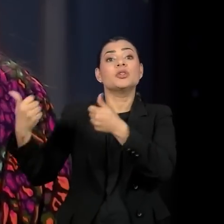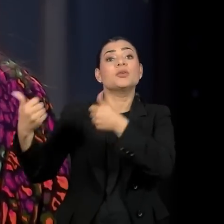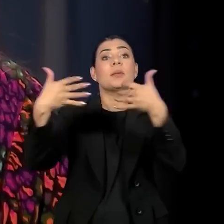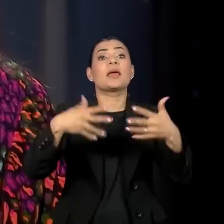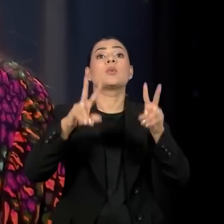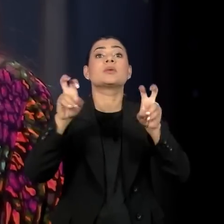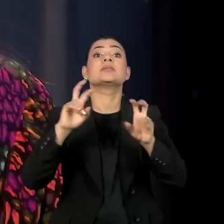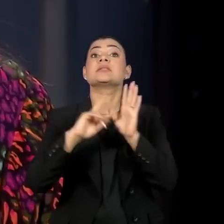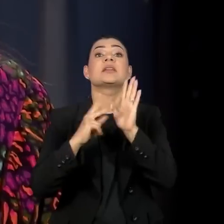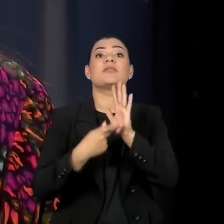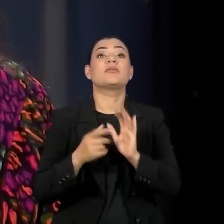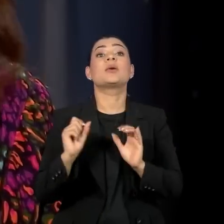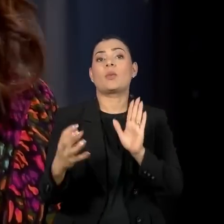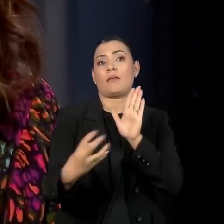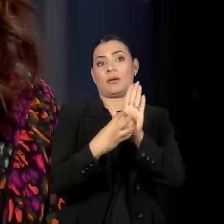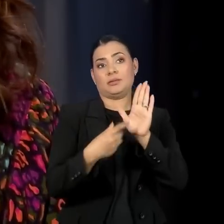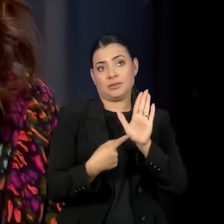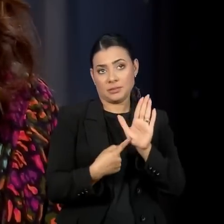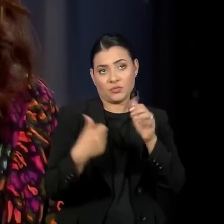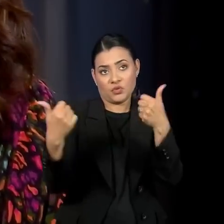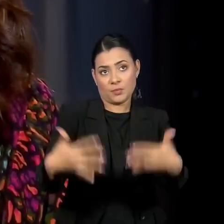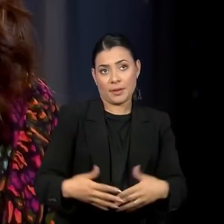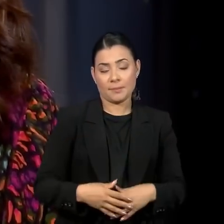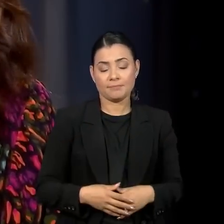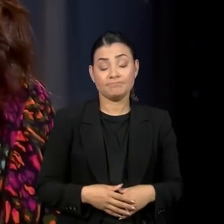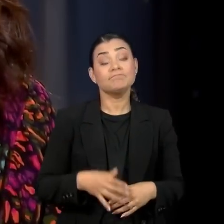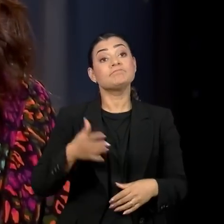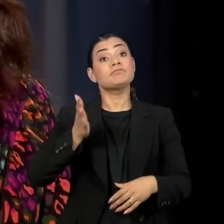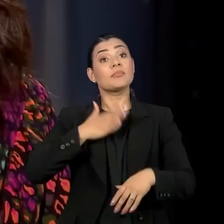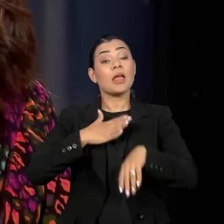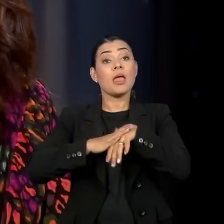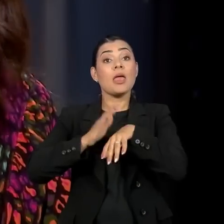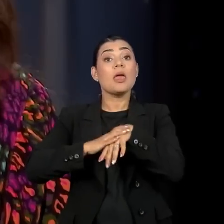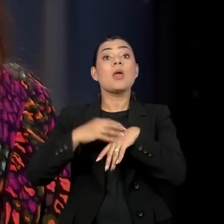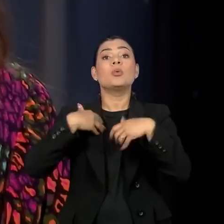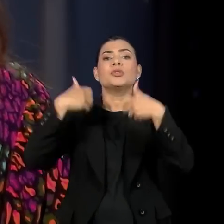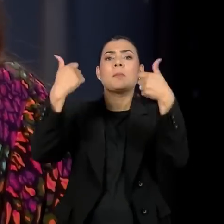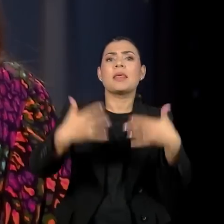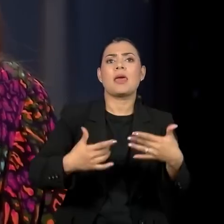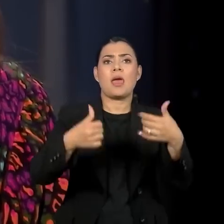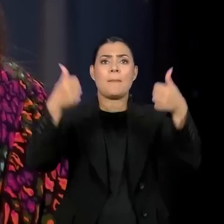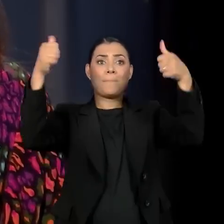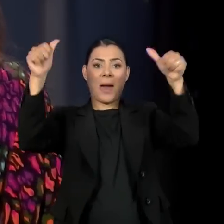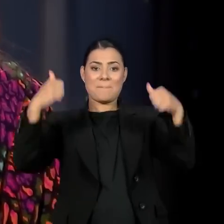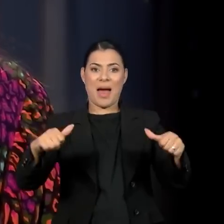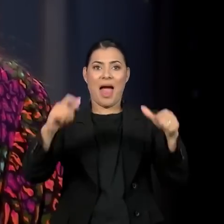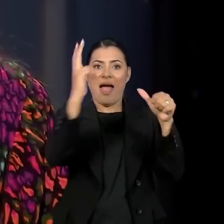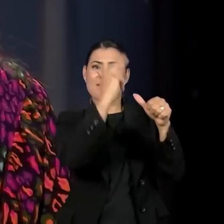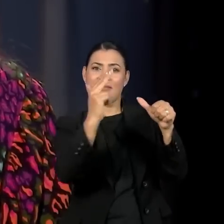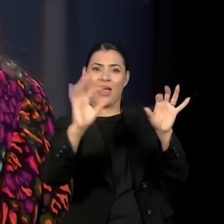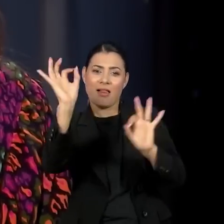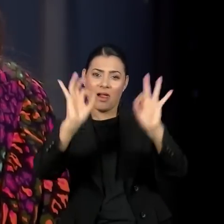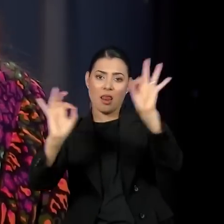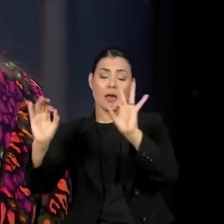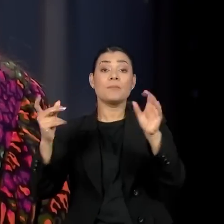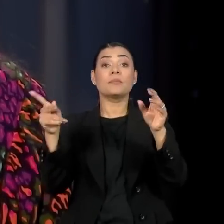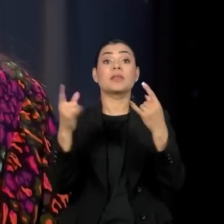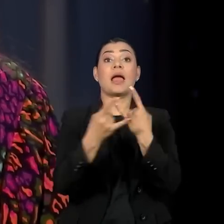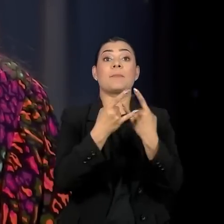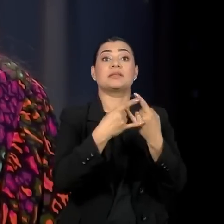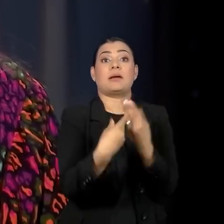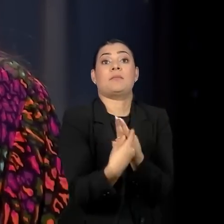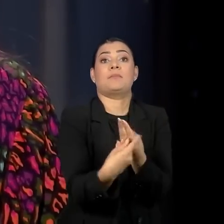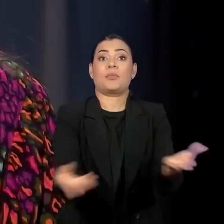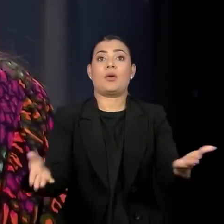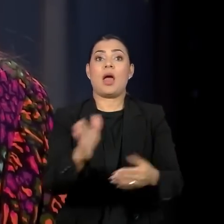que é AIDS. Imagina. Sim, olha só. E aí fui, e como fiz lá a cartolina, não sei o quê, e aí distribuí camisinha para os